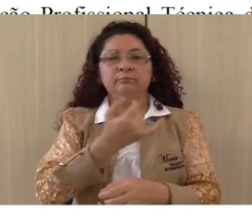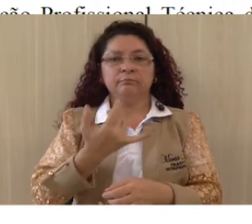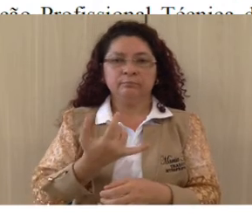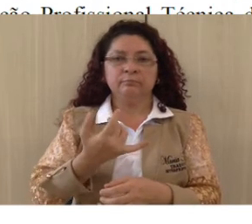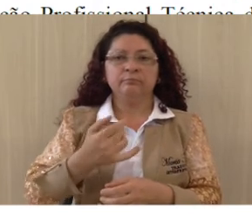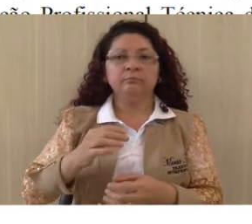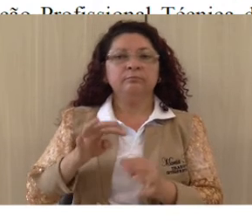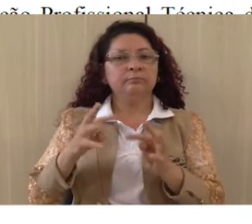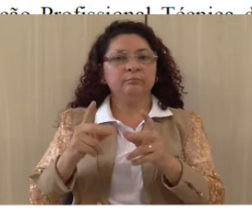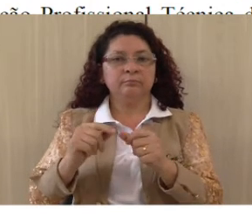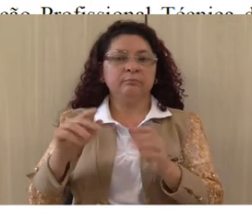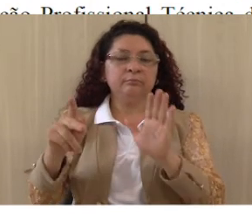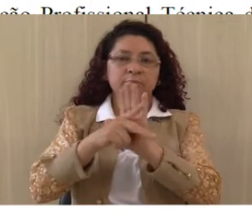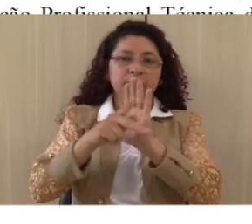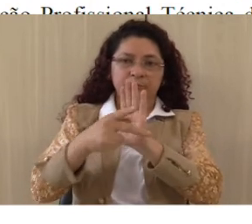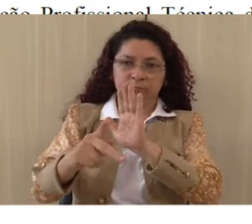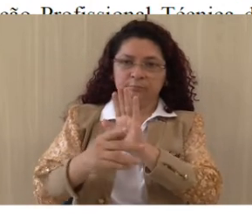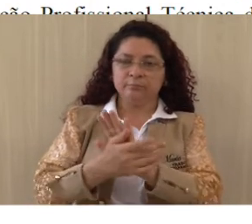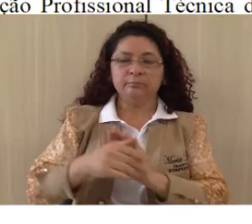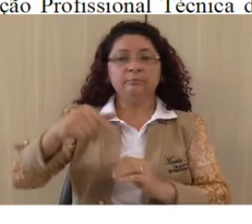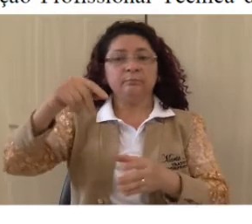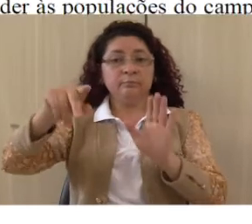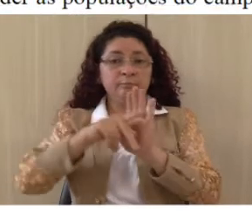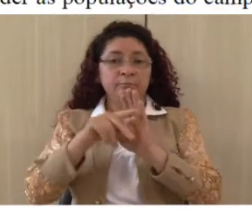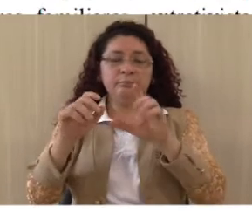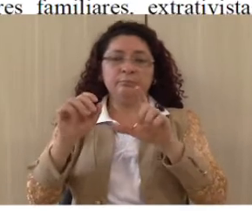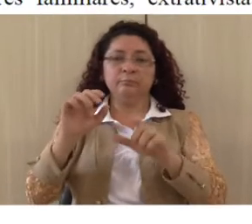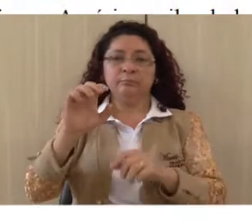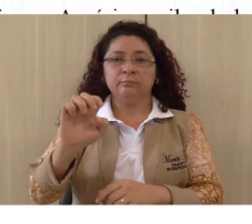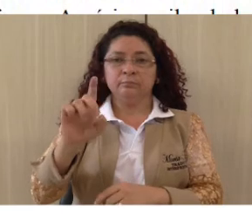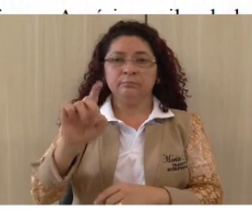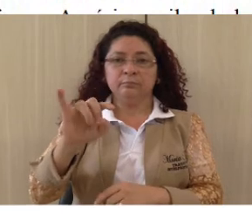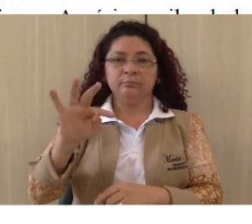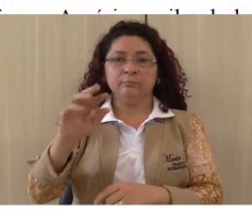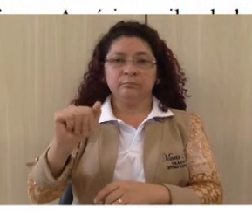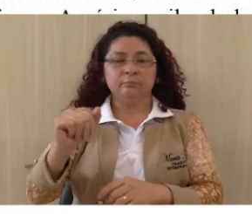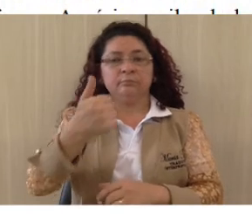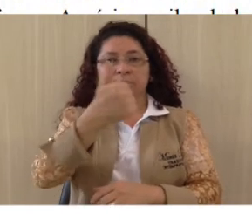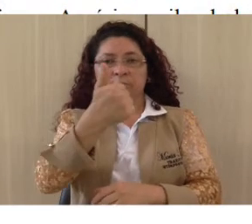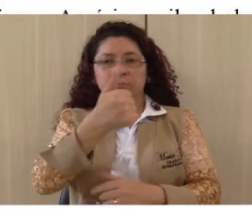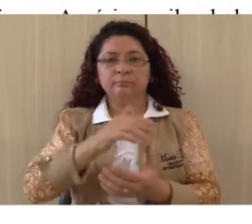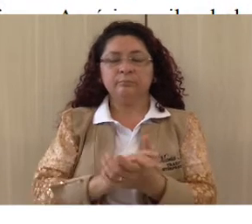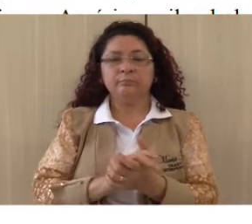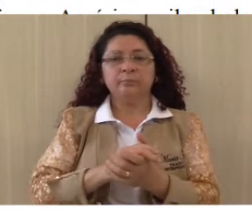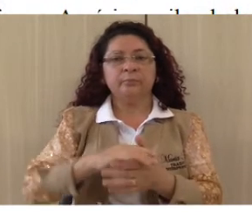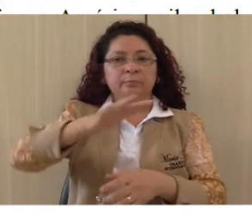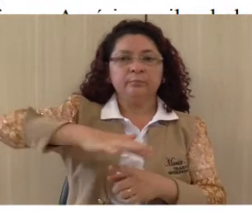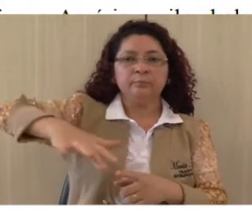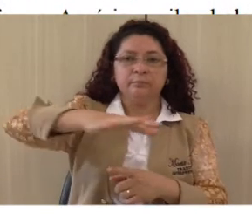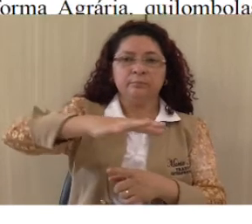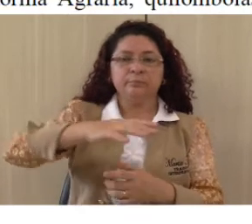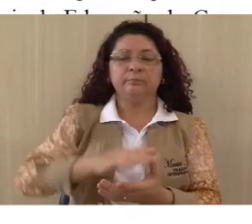demais condições especificadas no presente edital. Item 1. Das